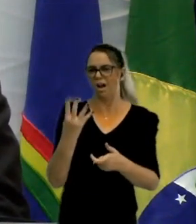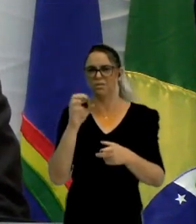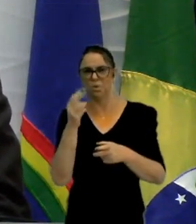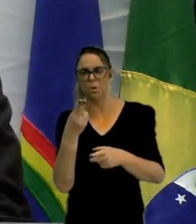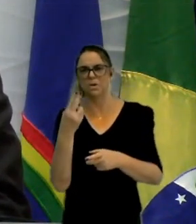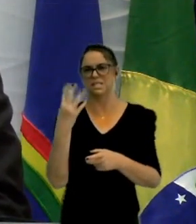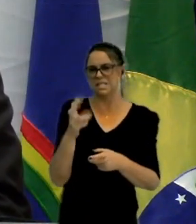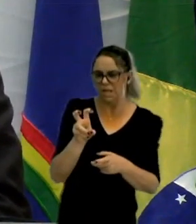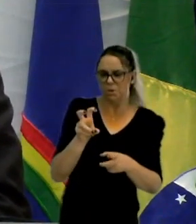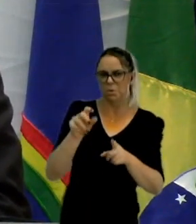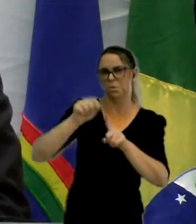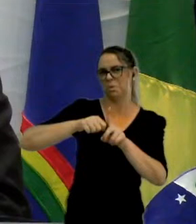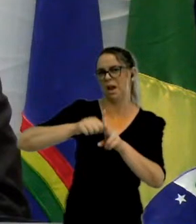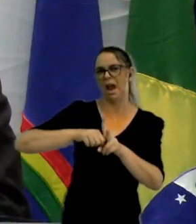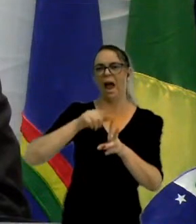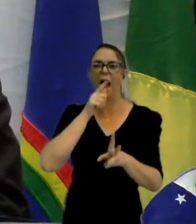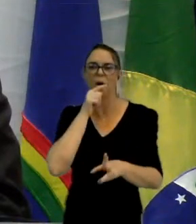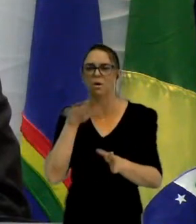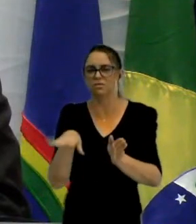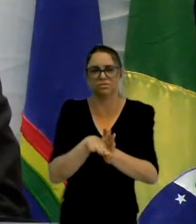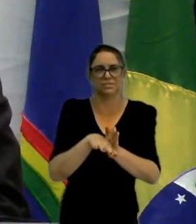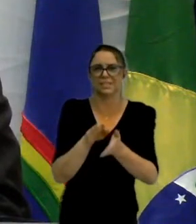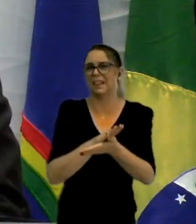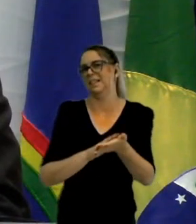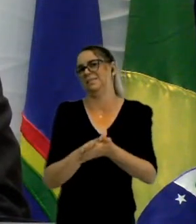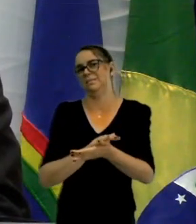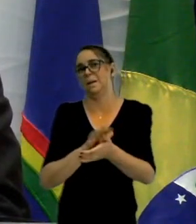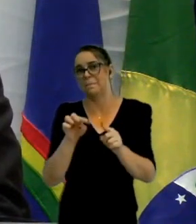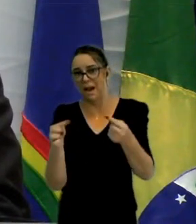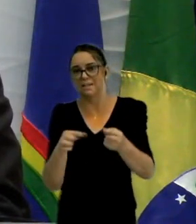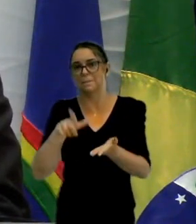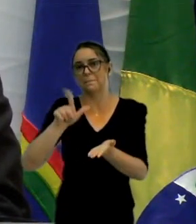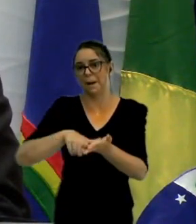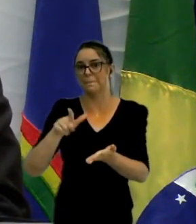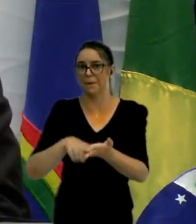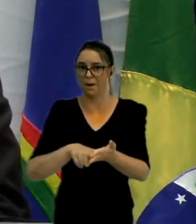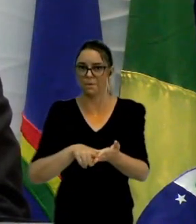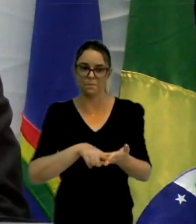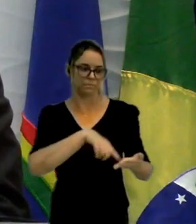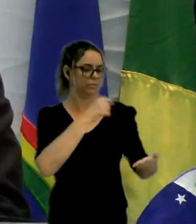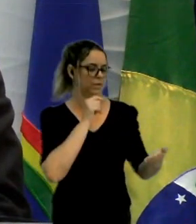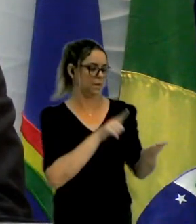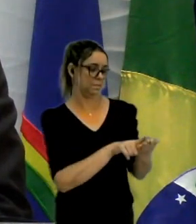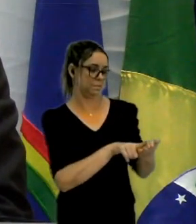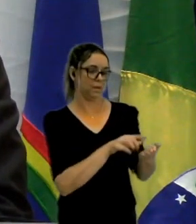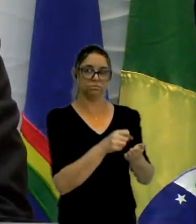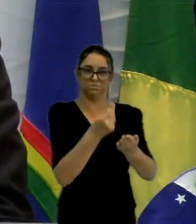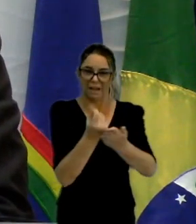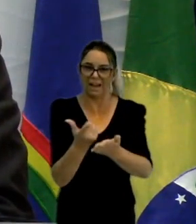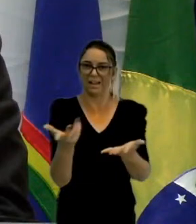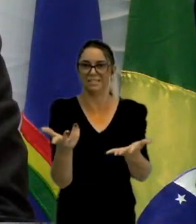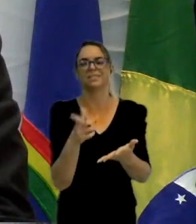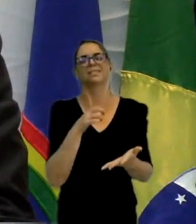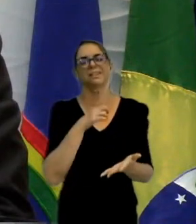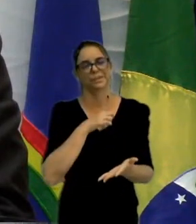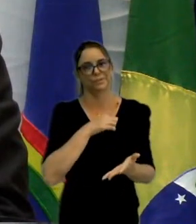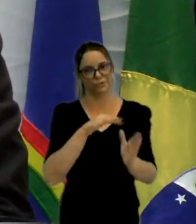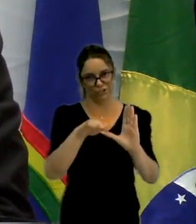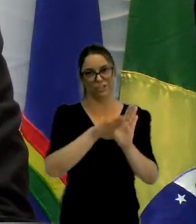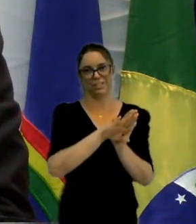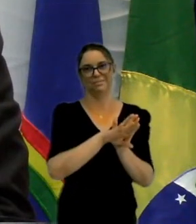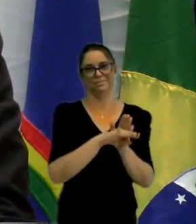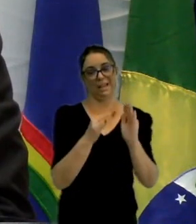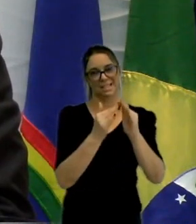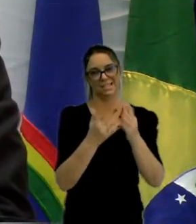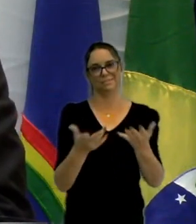chegar água. Agora o papel chega todos os meses para serem pagos. E o nosso município tem uma grande população que